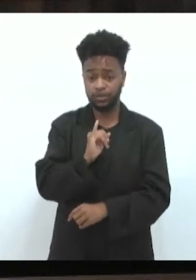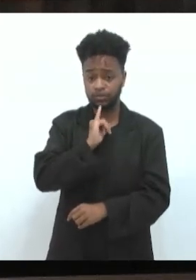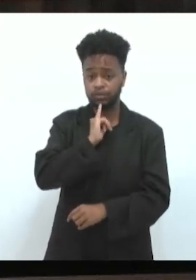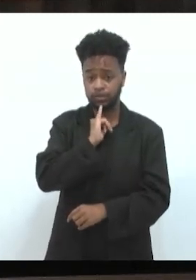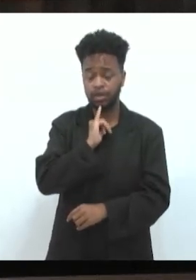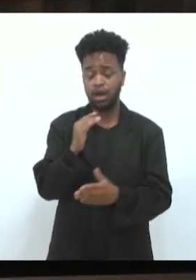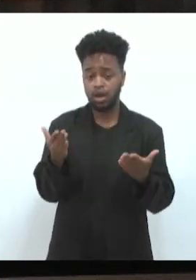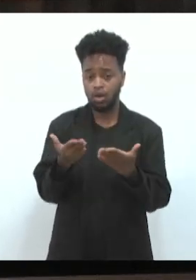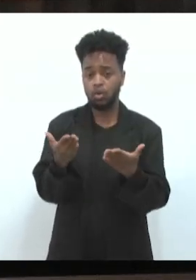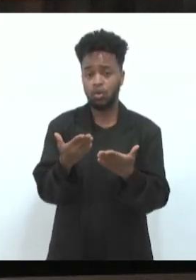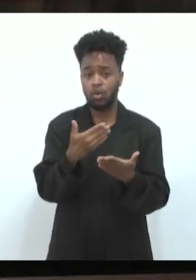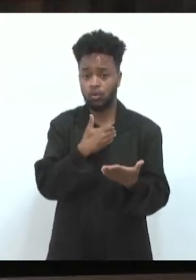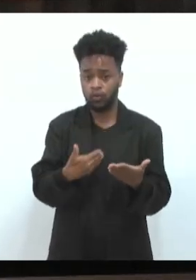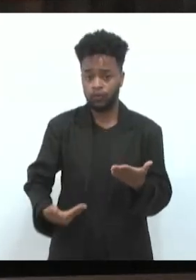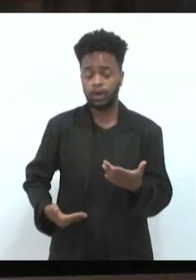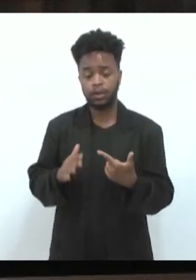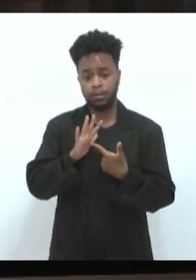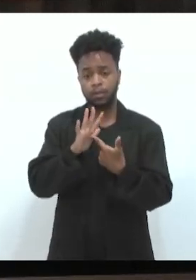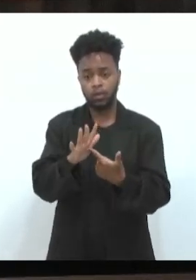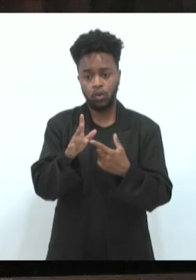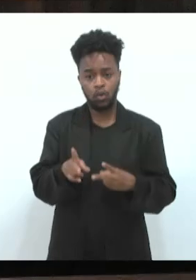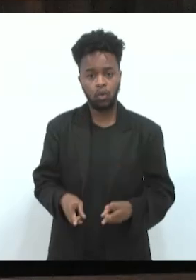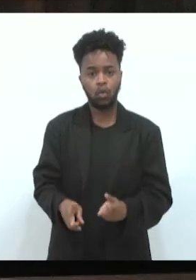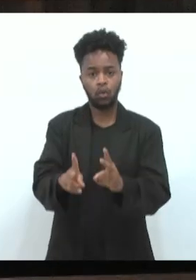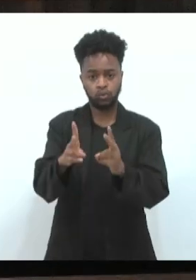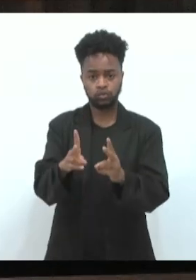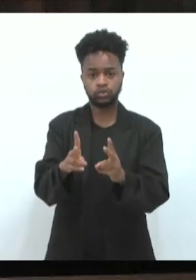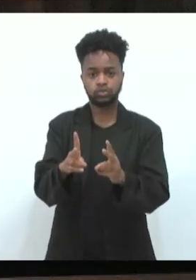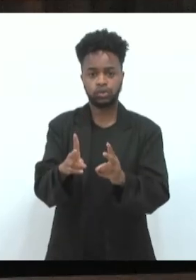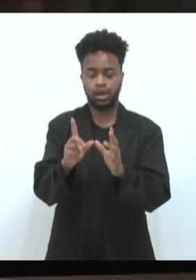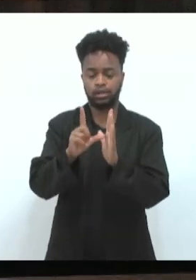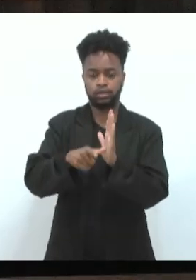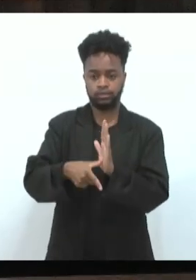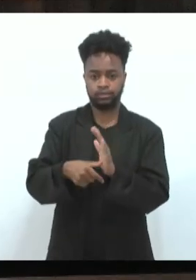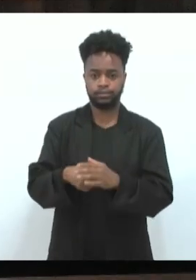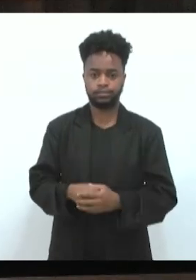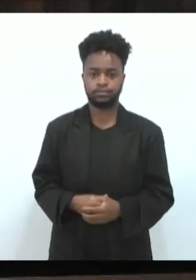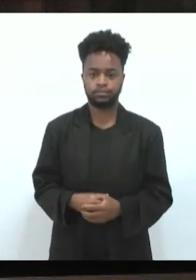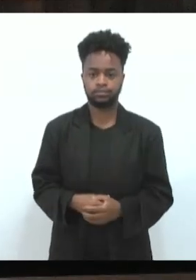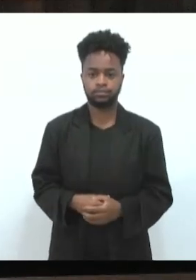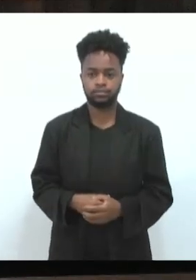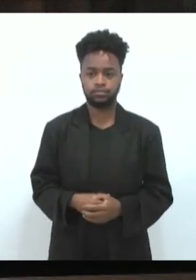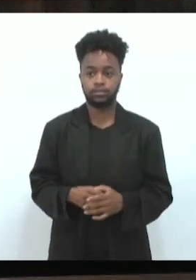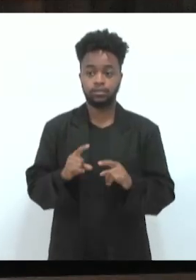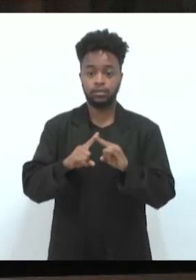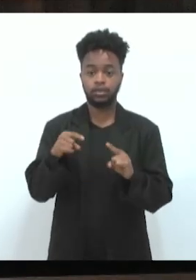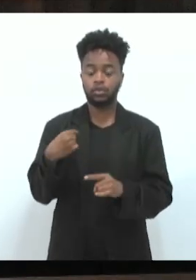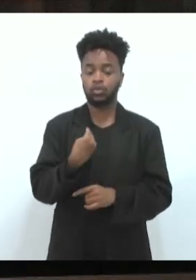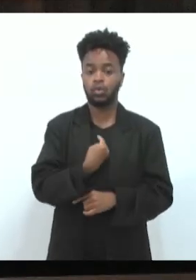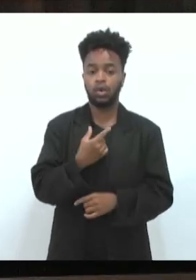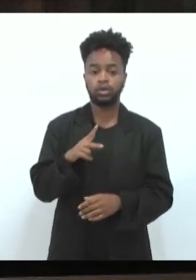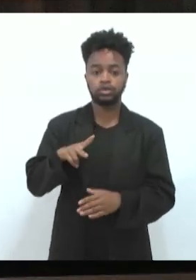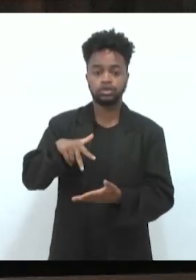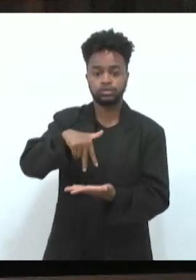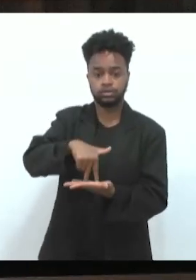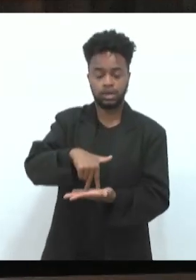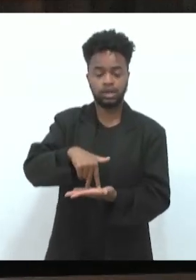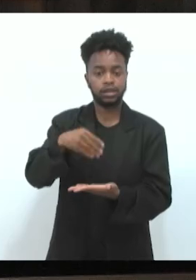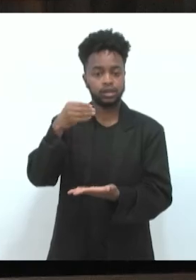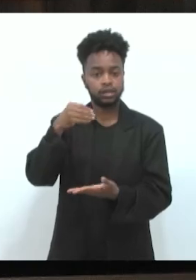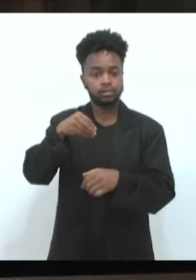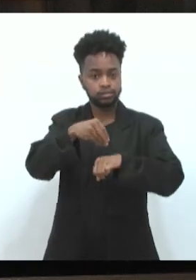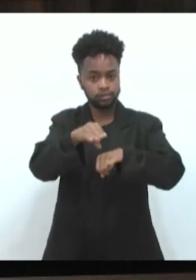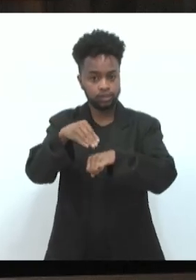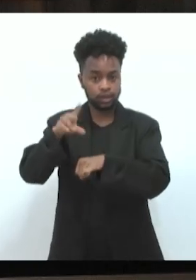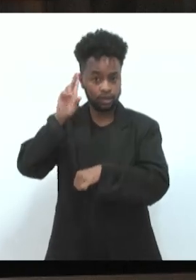o atual governo já demonstra que vai continuar com esse atraso. Só que nós estamos aqui para lembrar, eu enquanto deputado